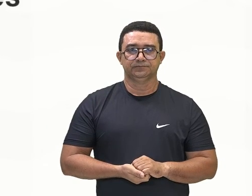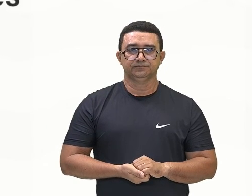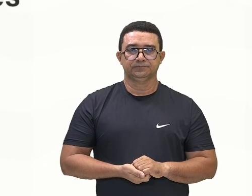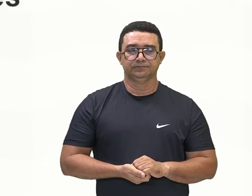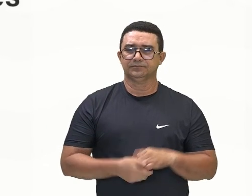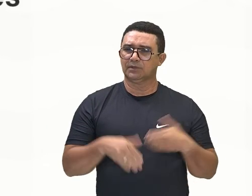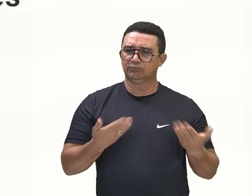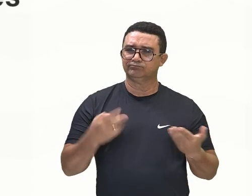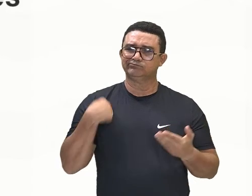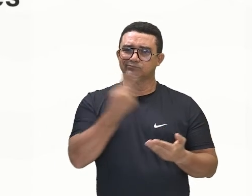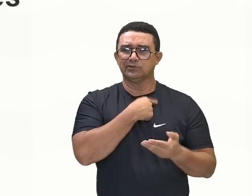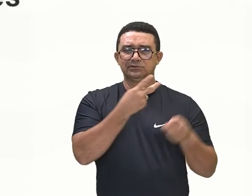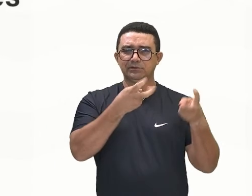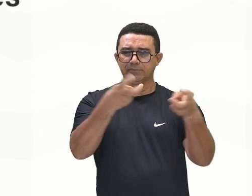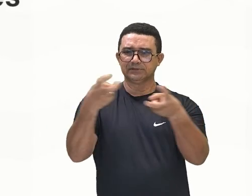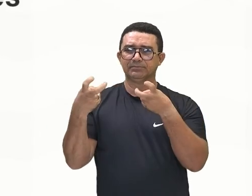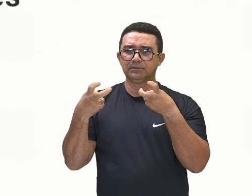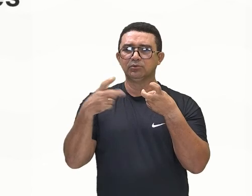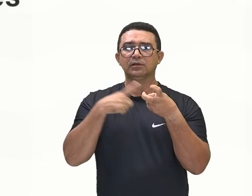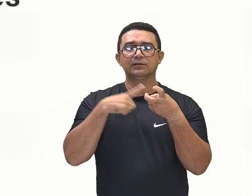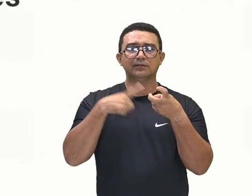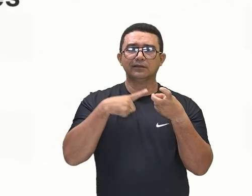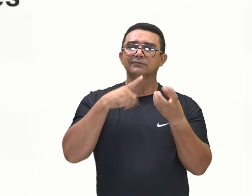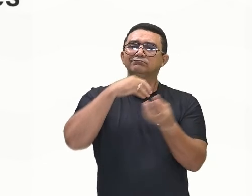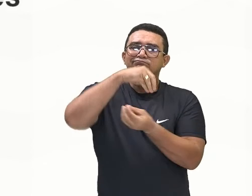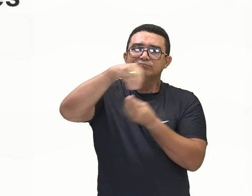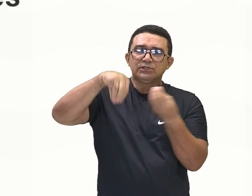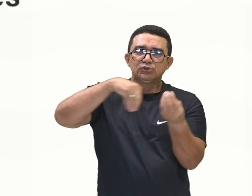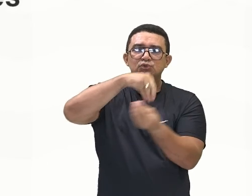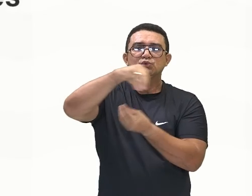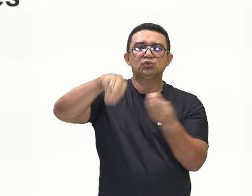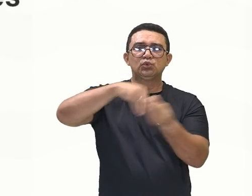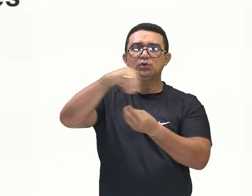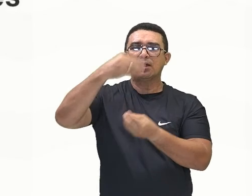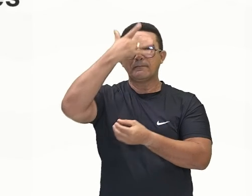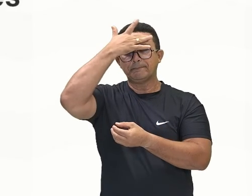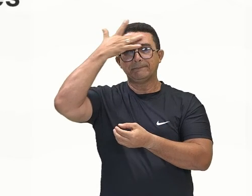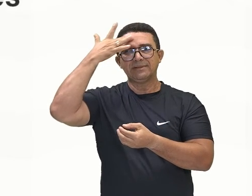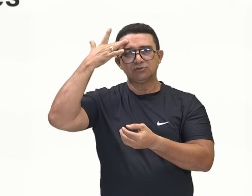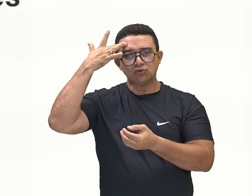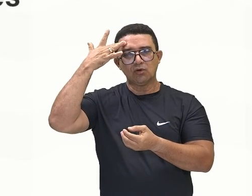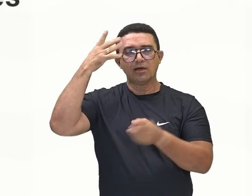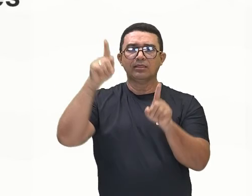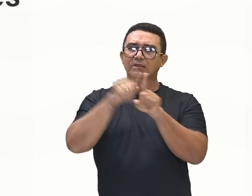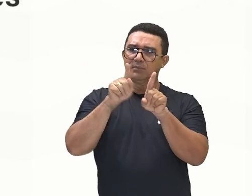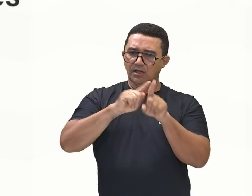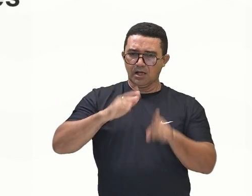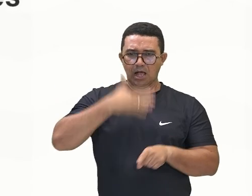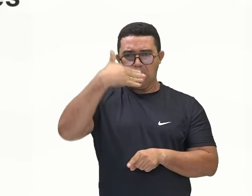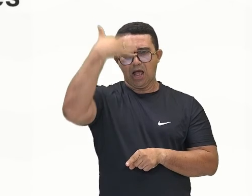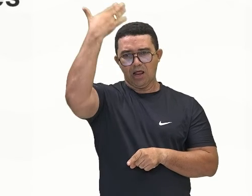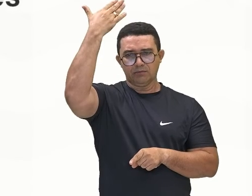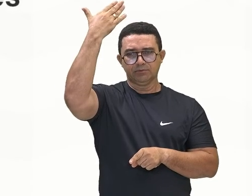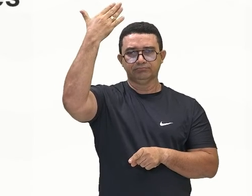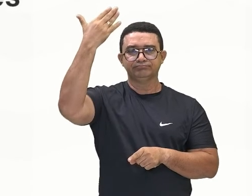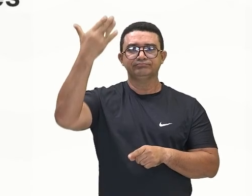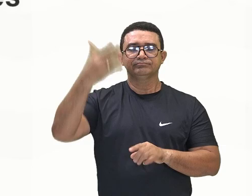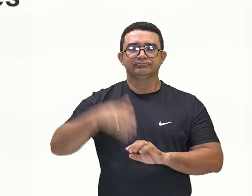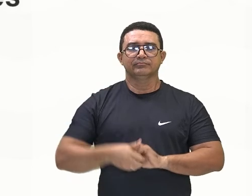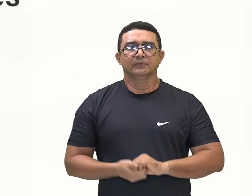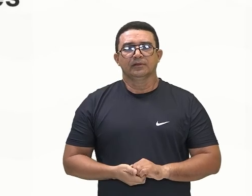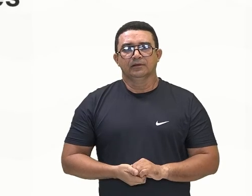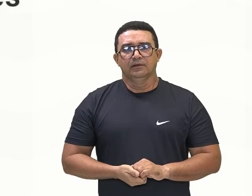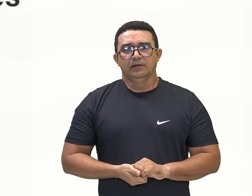gente verifica que houve essa miscigenação também dos árabes. Claro que a gente não verifica